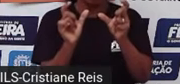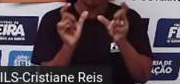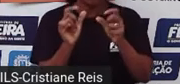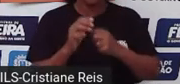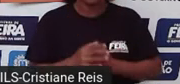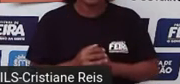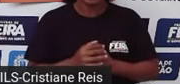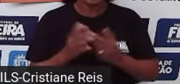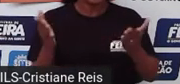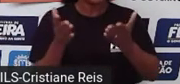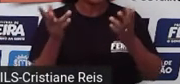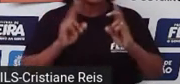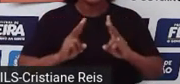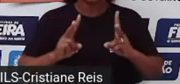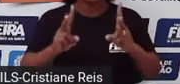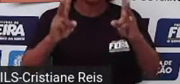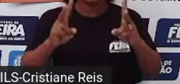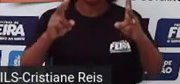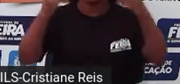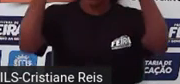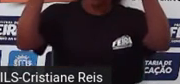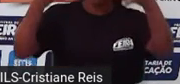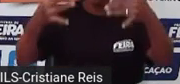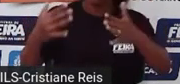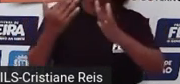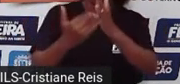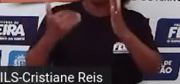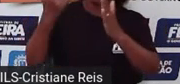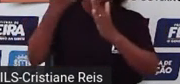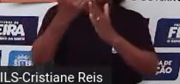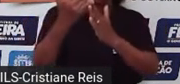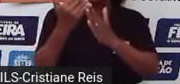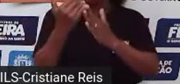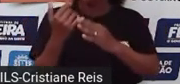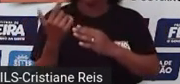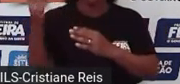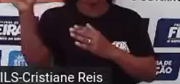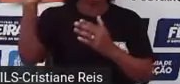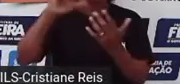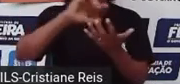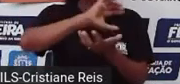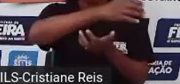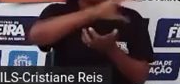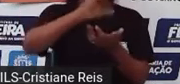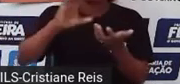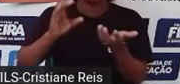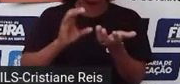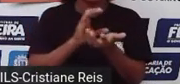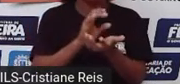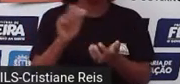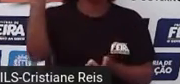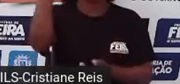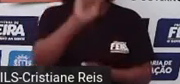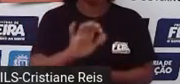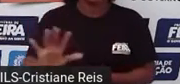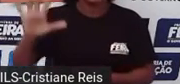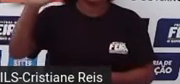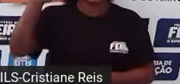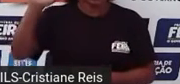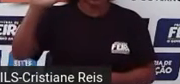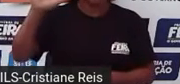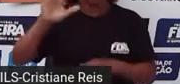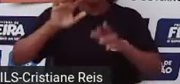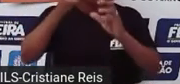dando continuidade a isso nós vamos falar sobre um outro continente que é o continente asiático né vamos falar dos